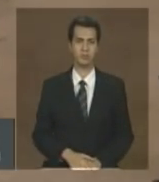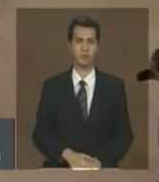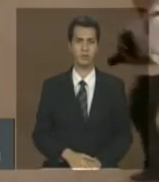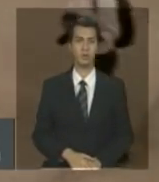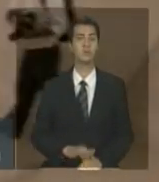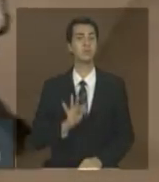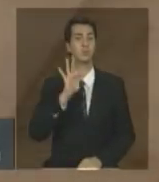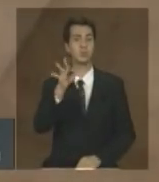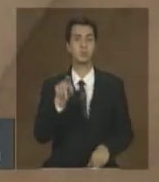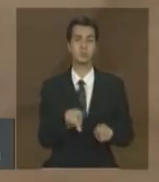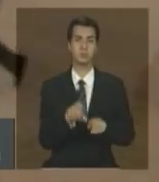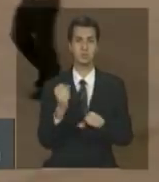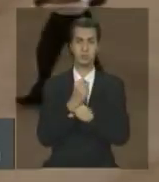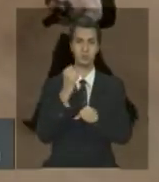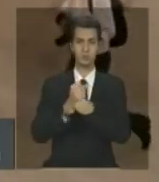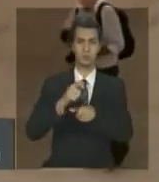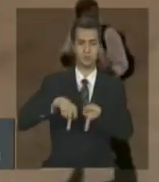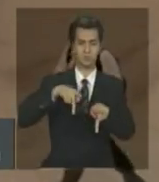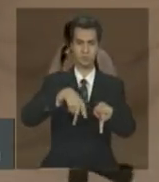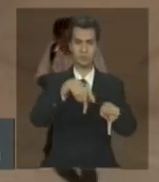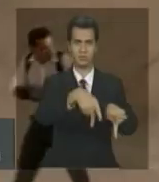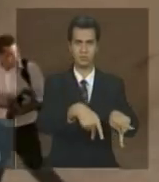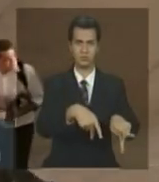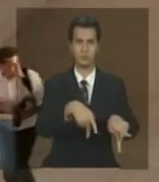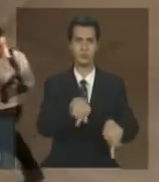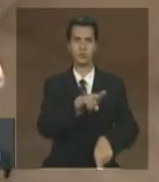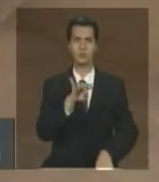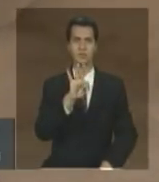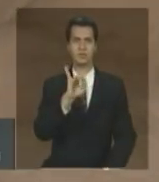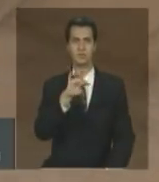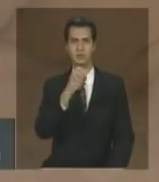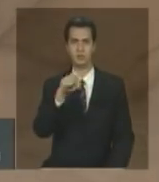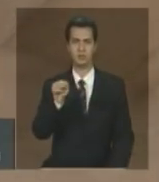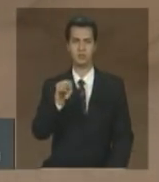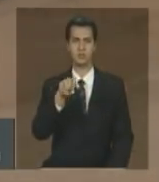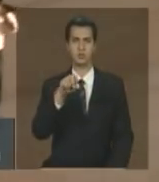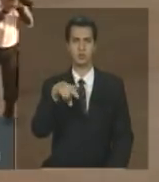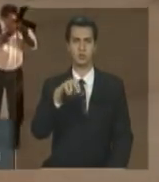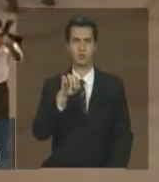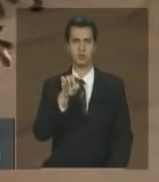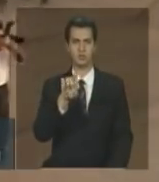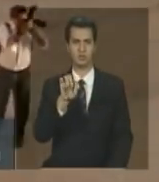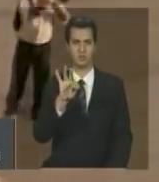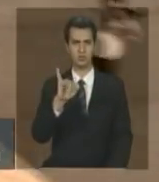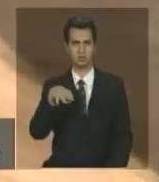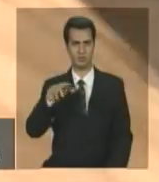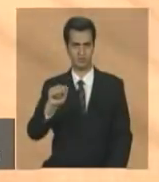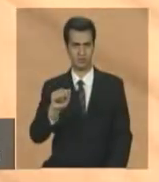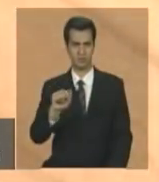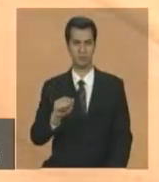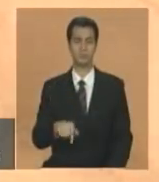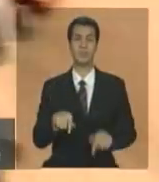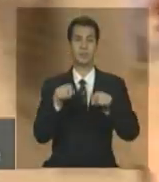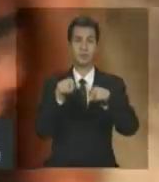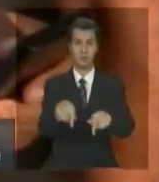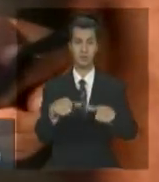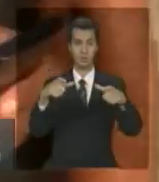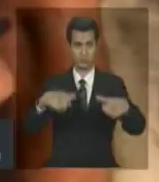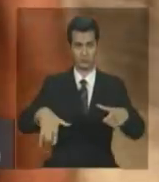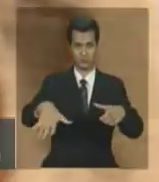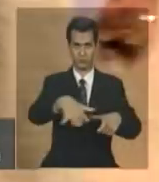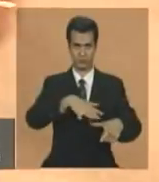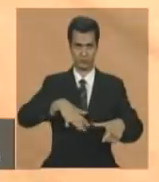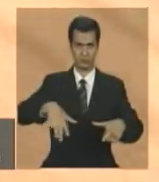ferrovia transnordestina. No lote 6, esse lote aí onde a presidenta está fazendo